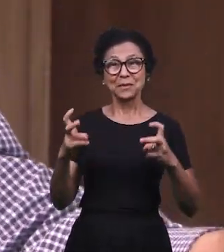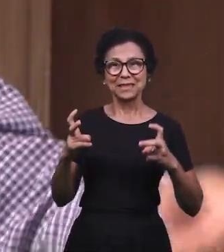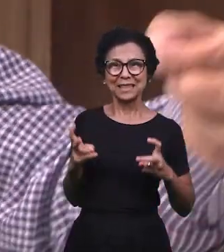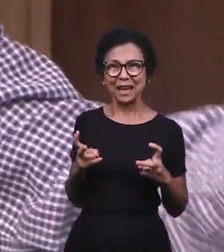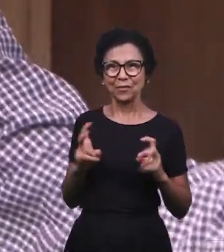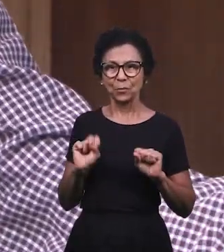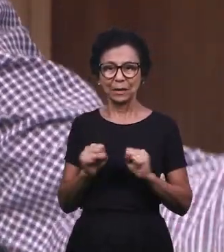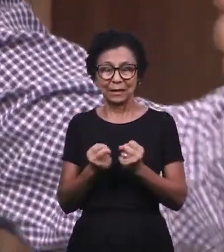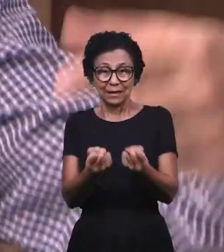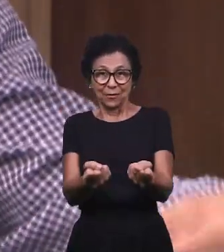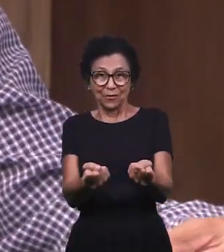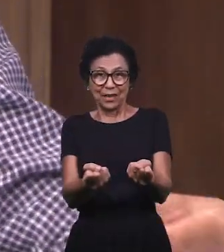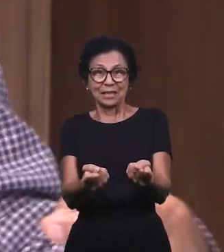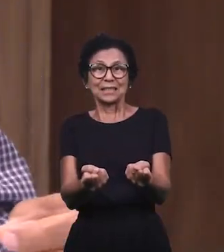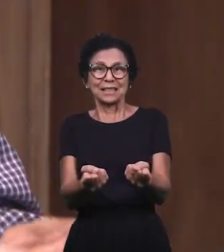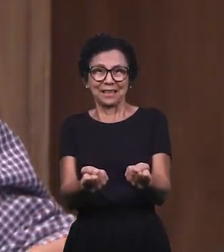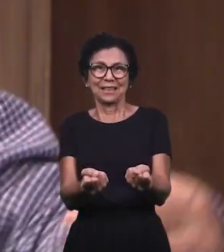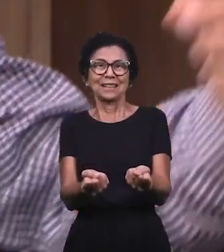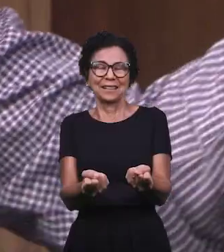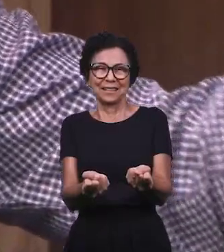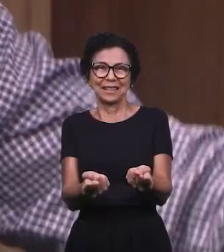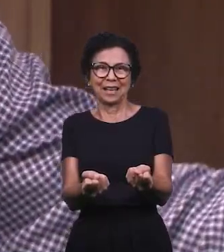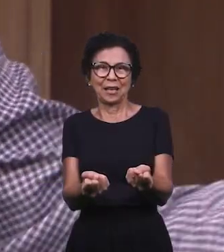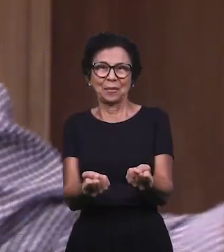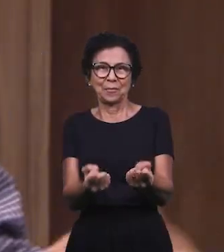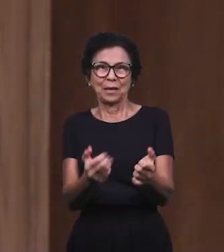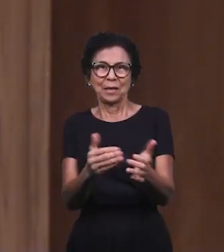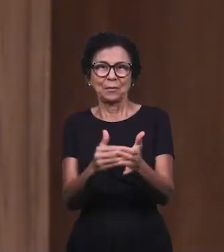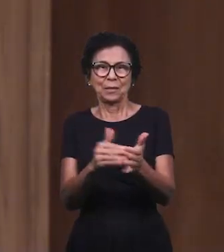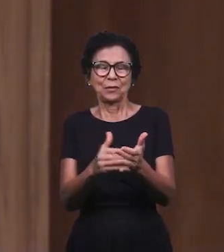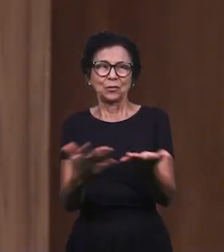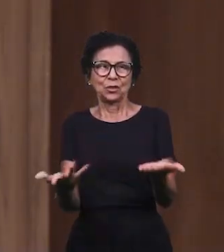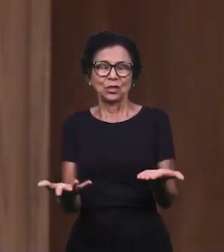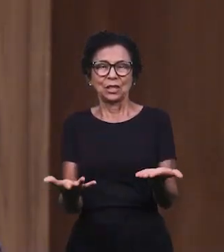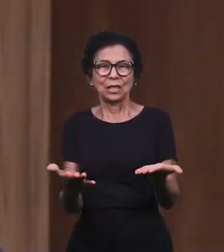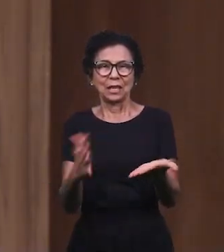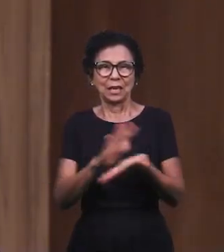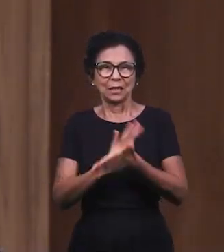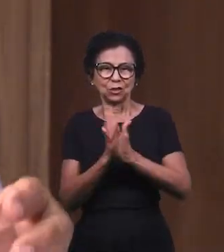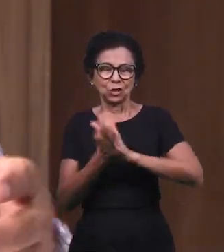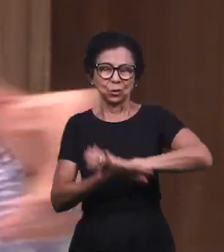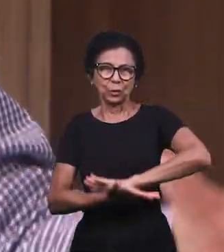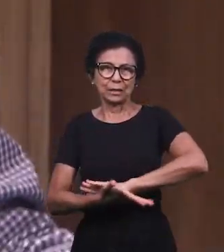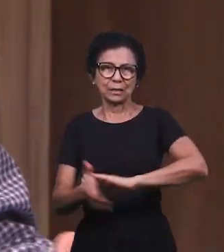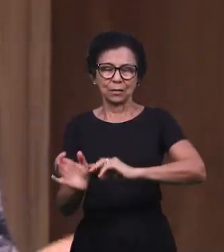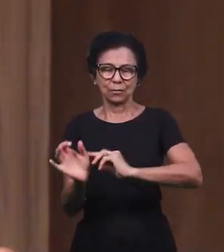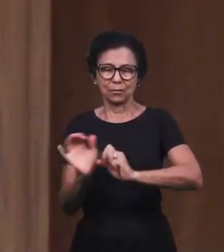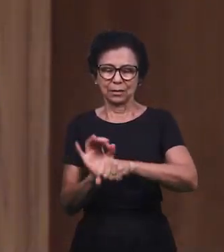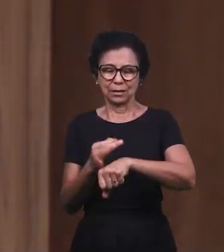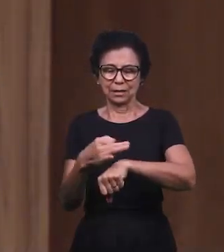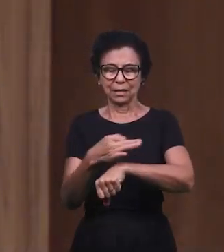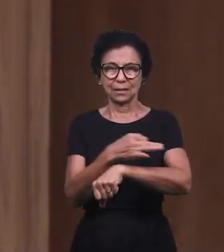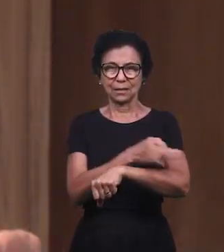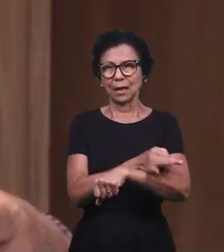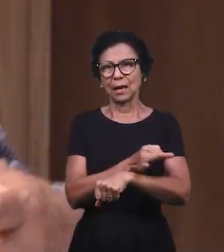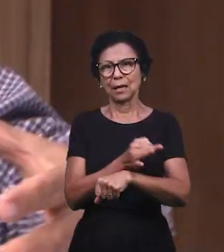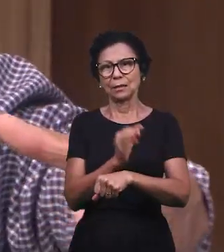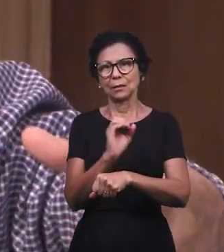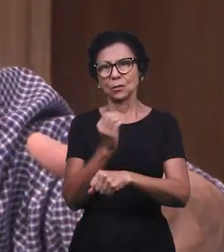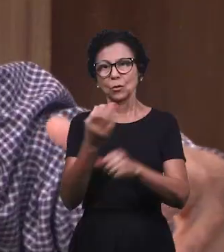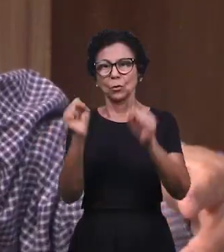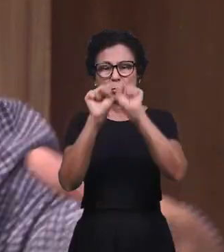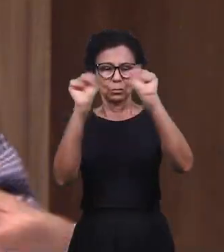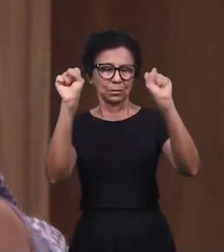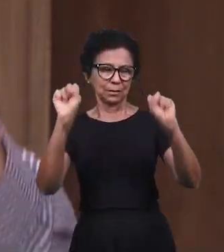para impedir a morte, seja a morte celular, seja a morte do sistema, e é